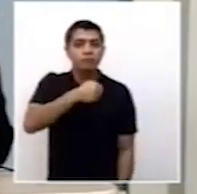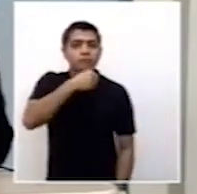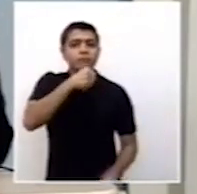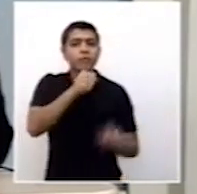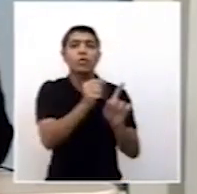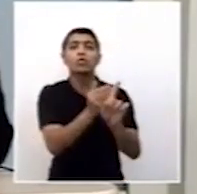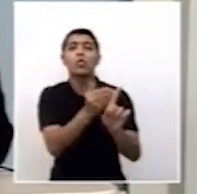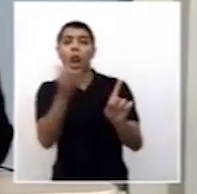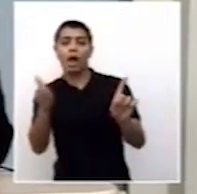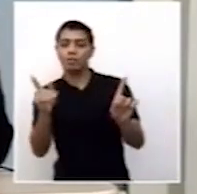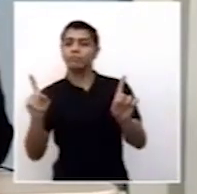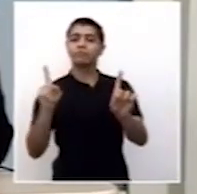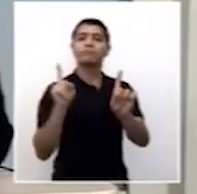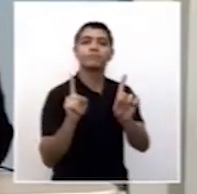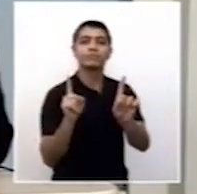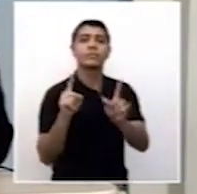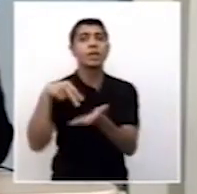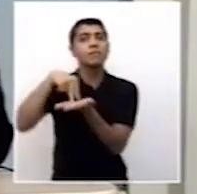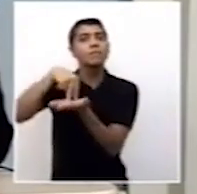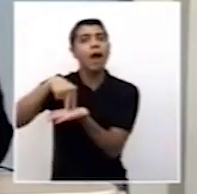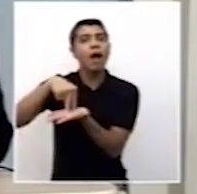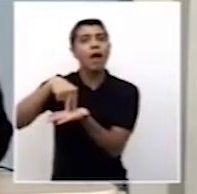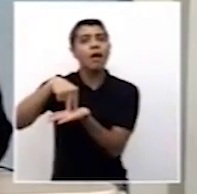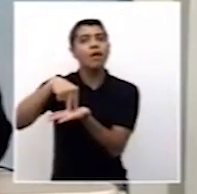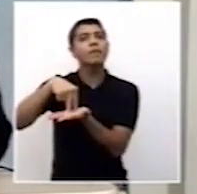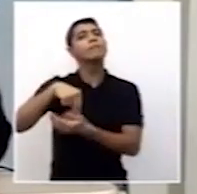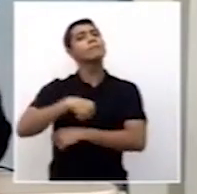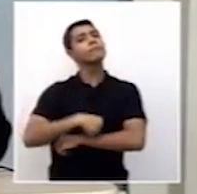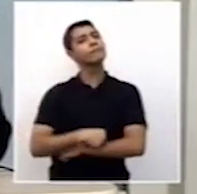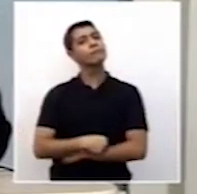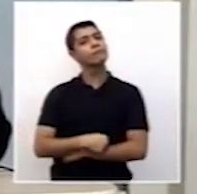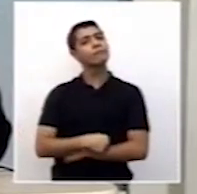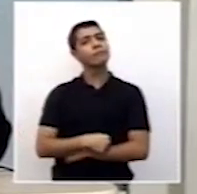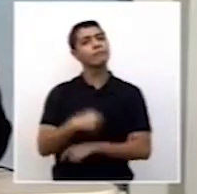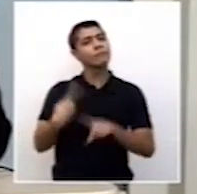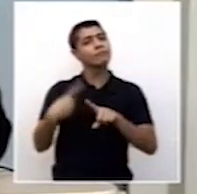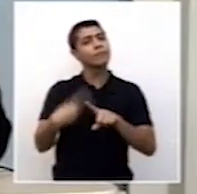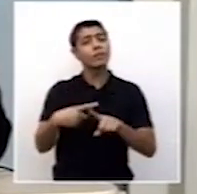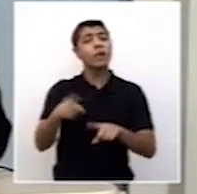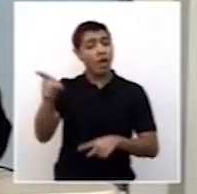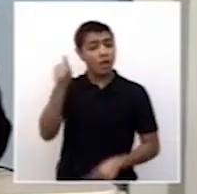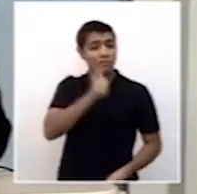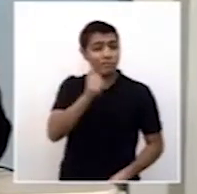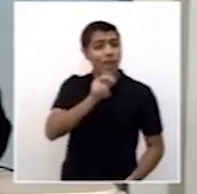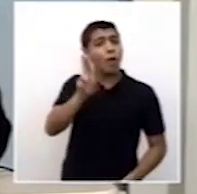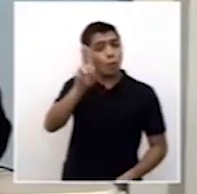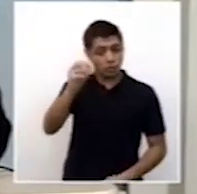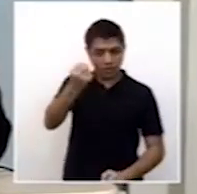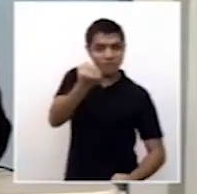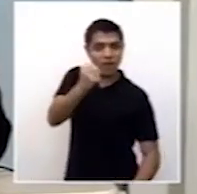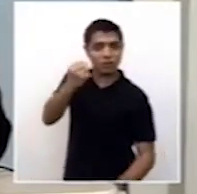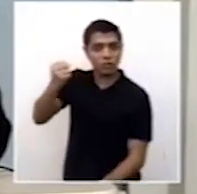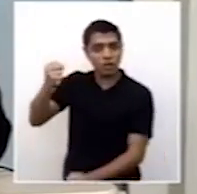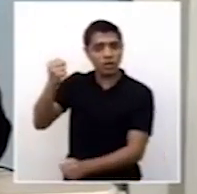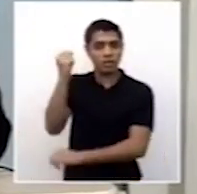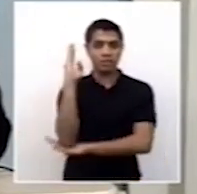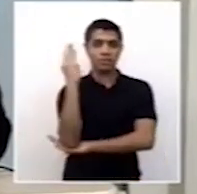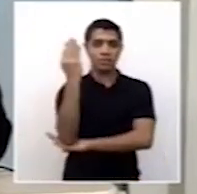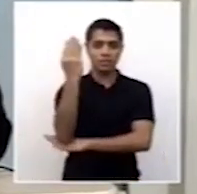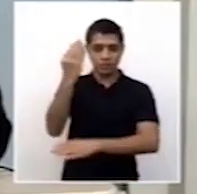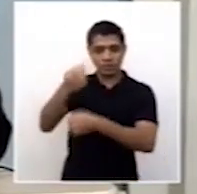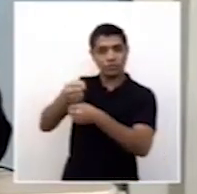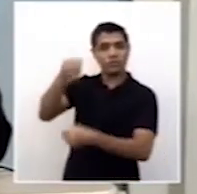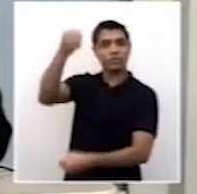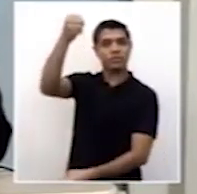continua ali. E a senhora entra segurando um cabo de vassoura. E a pessoa fica olhando, pensando,